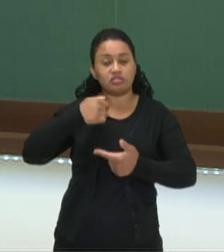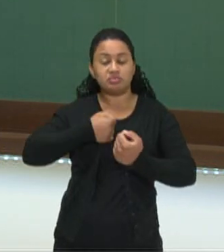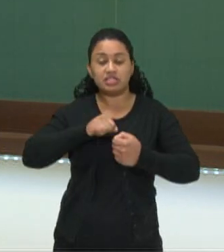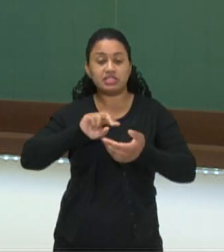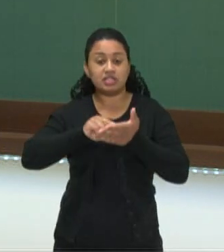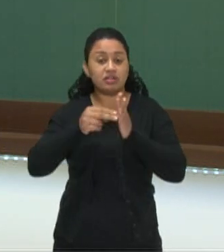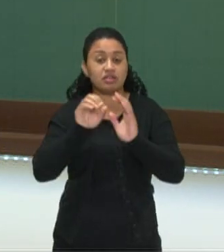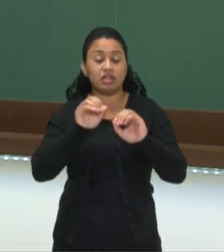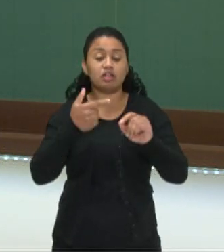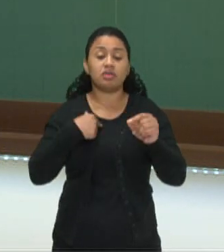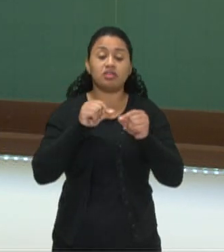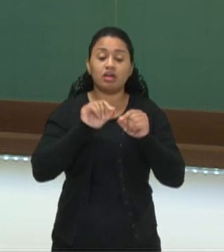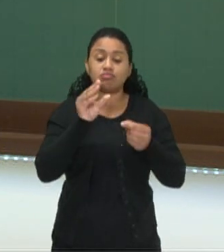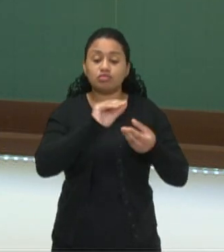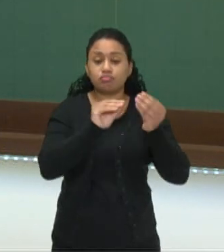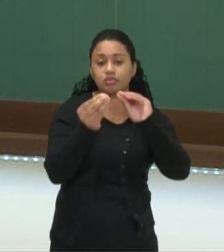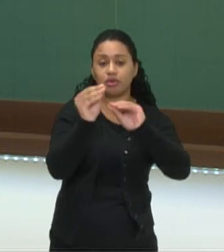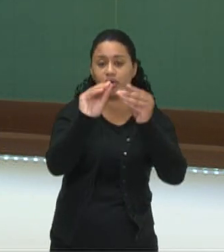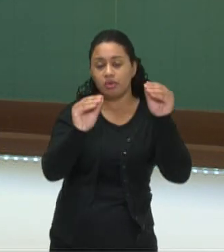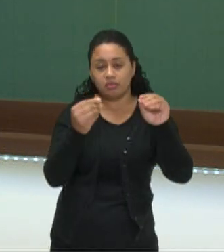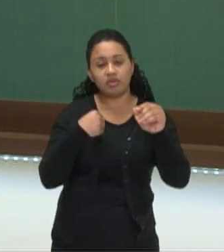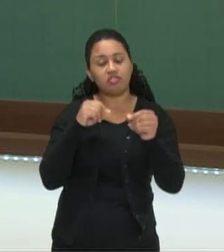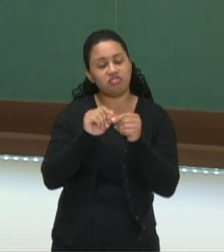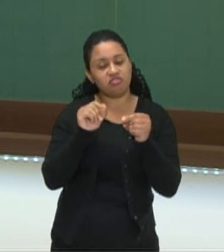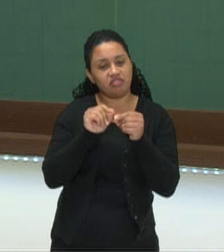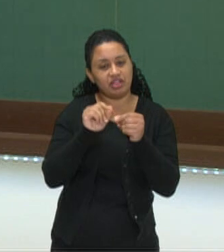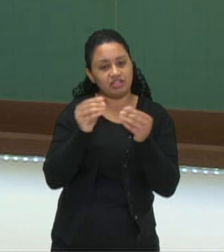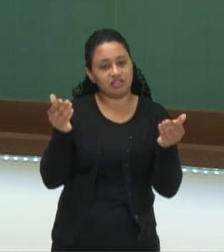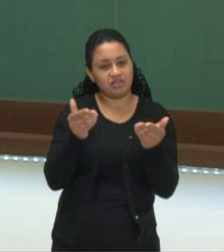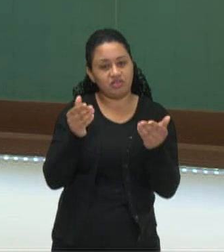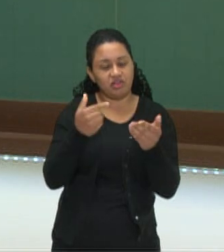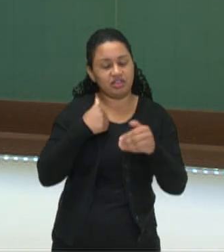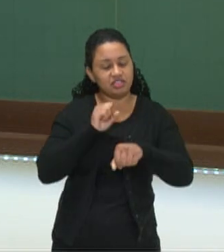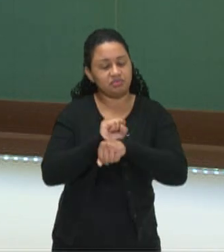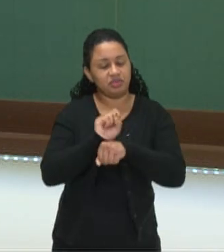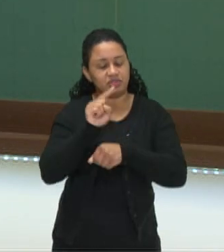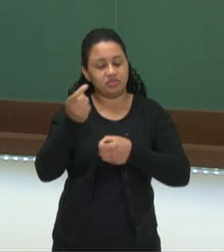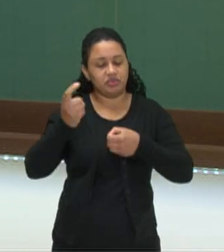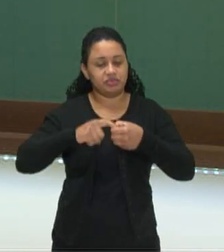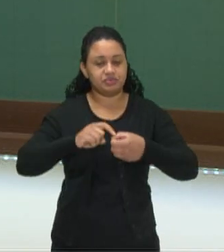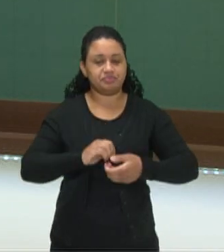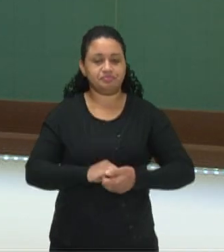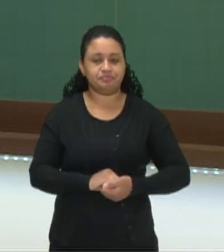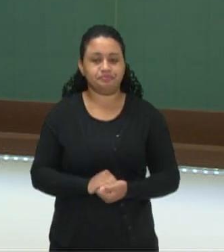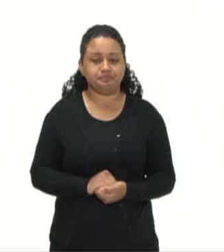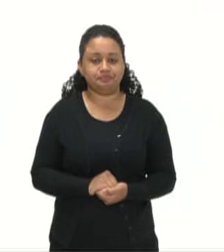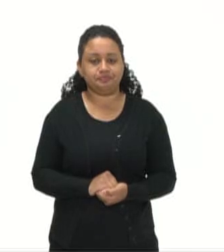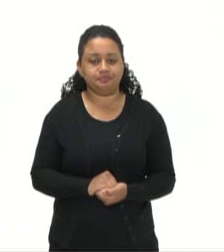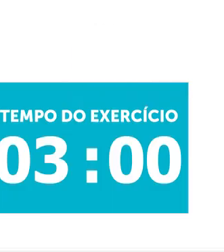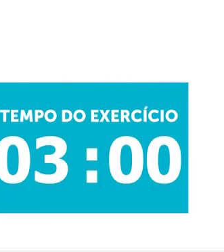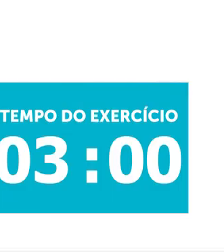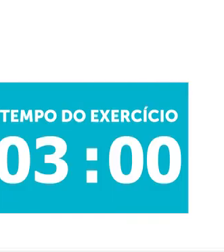quero que você faça uma composição e faça isso para mim agora. Fico aguardando, tá? Já voltamos. Até!